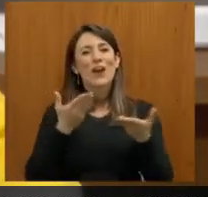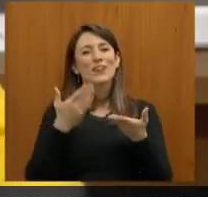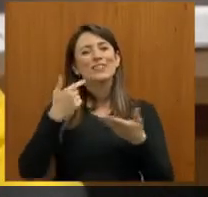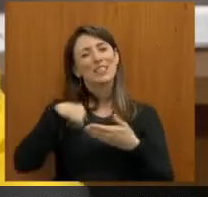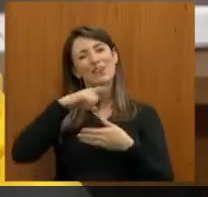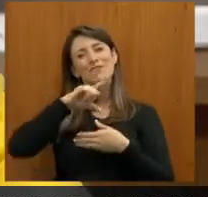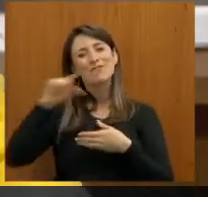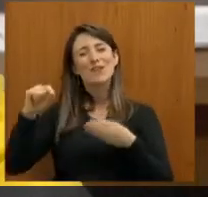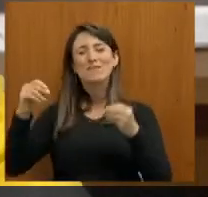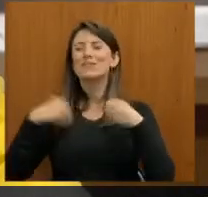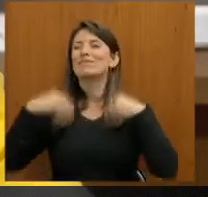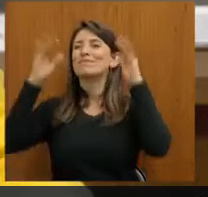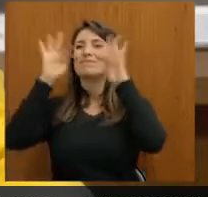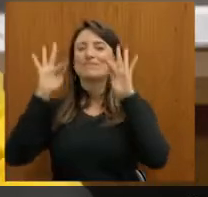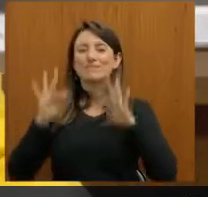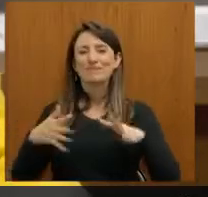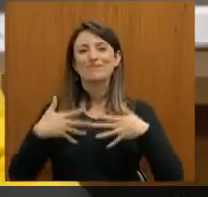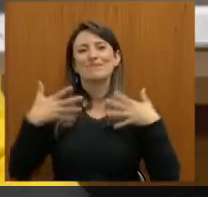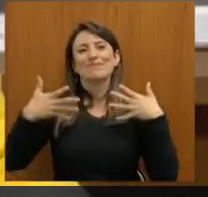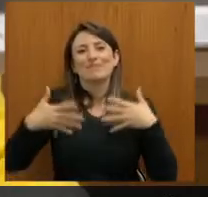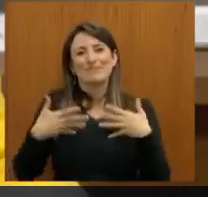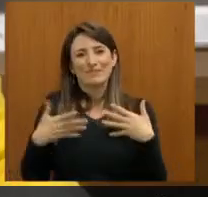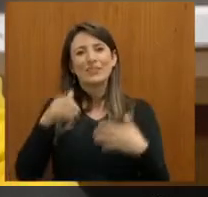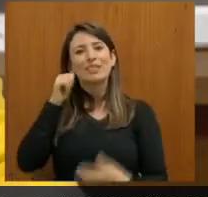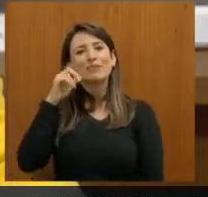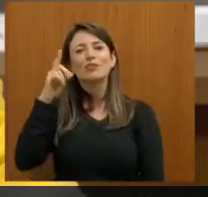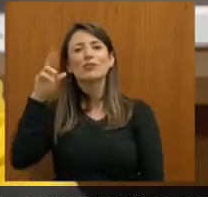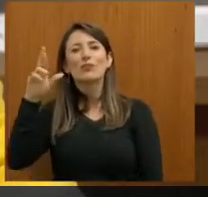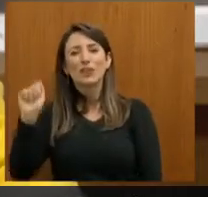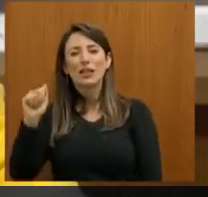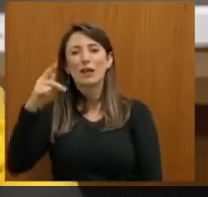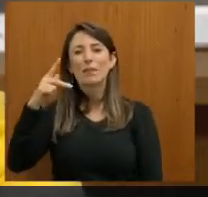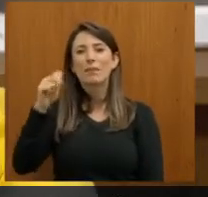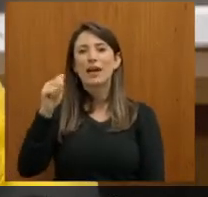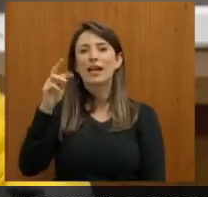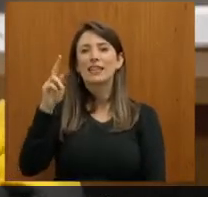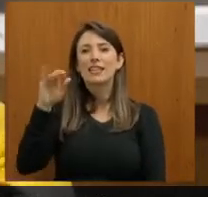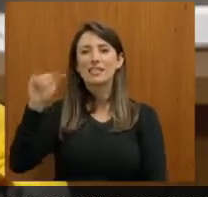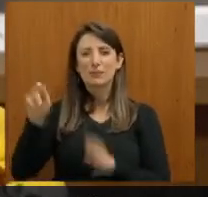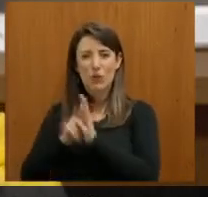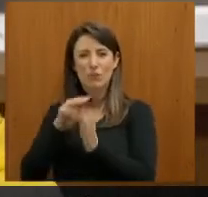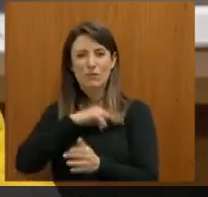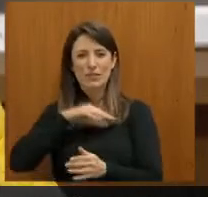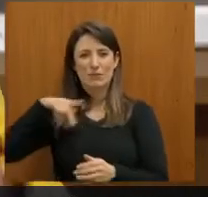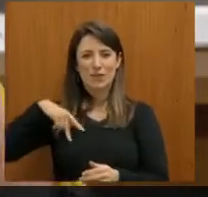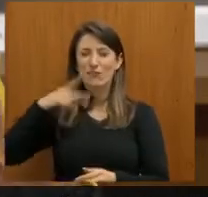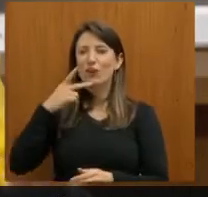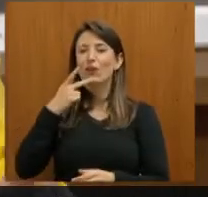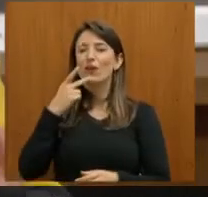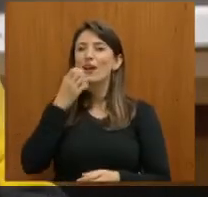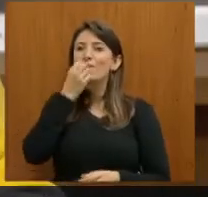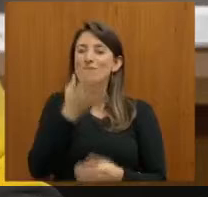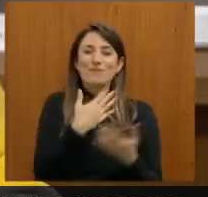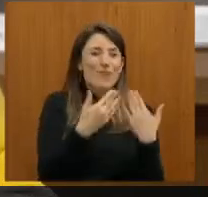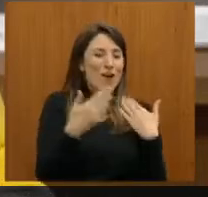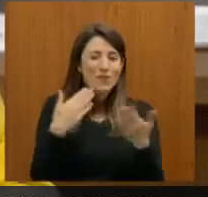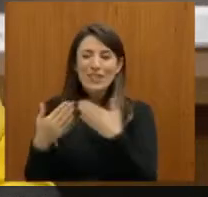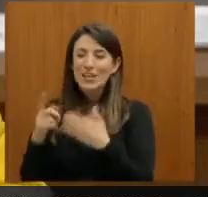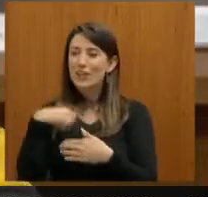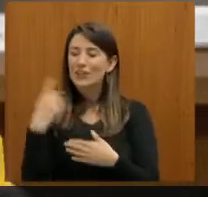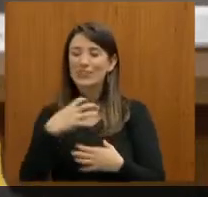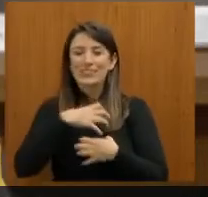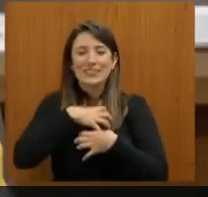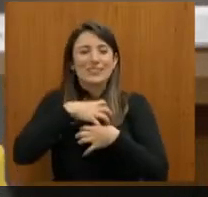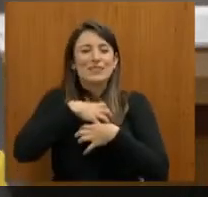realizada e como disse a Doutora Patrícia rábico do Ministério Público nós nos renovamos é